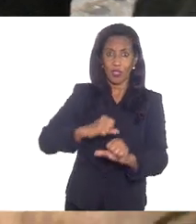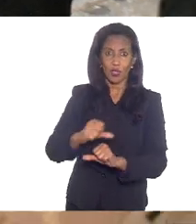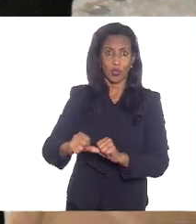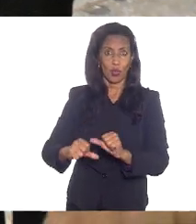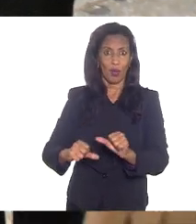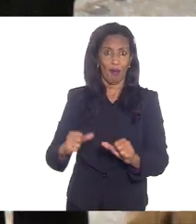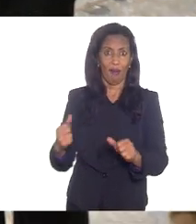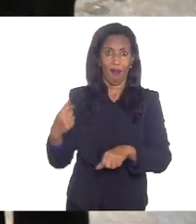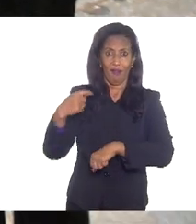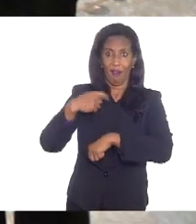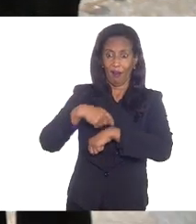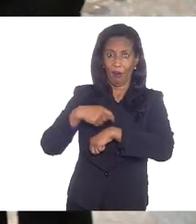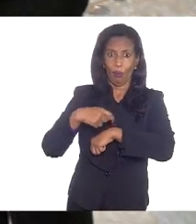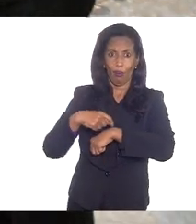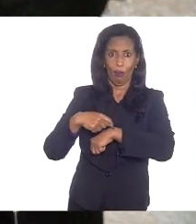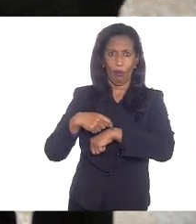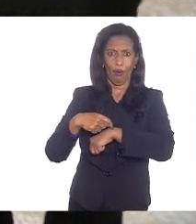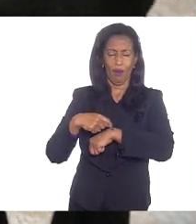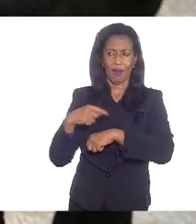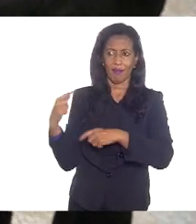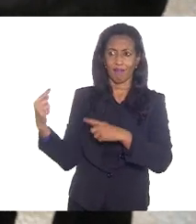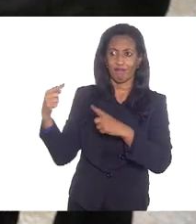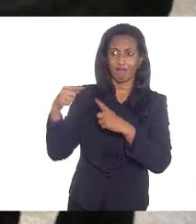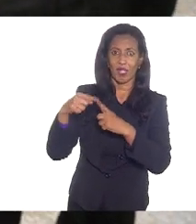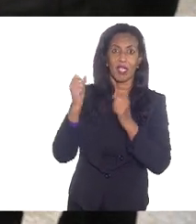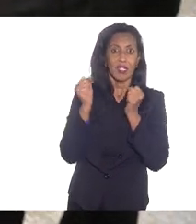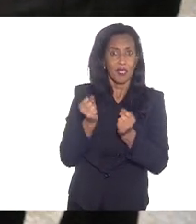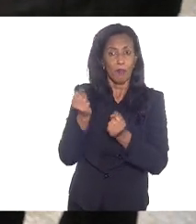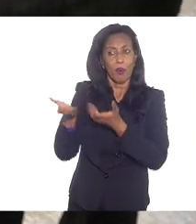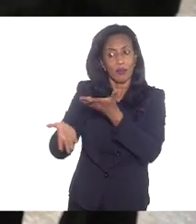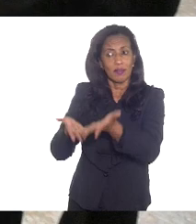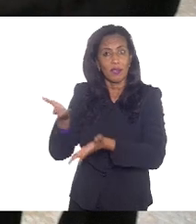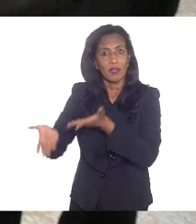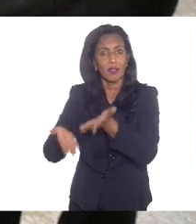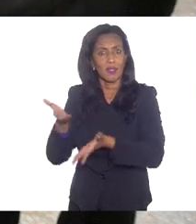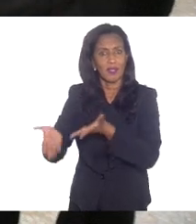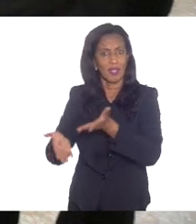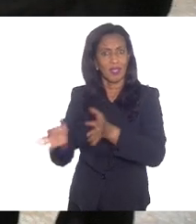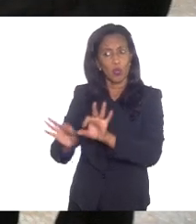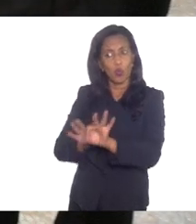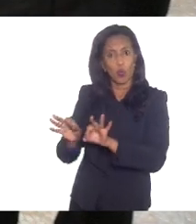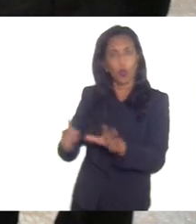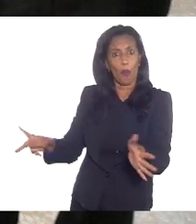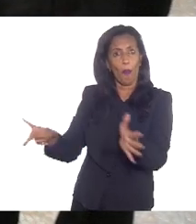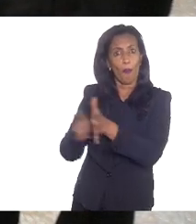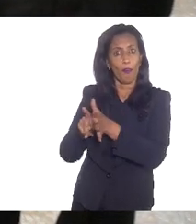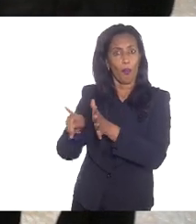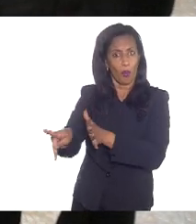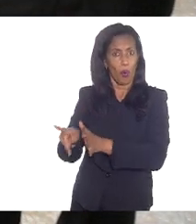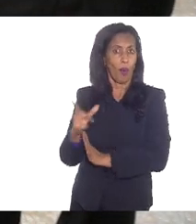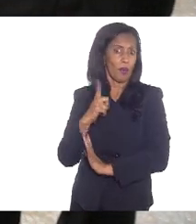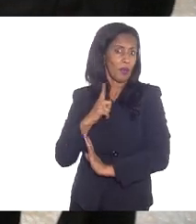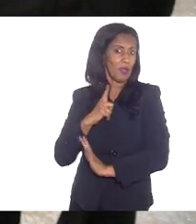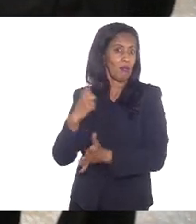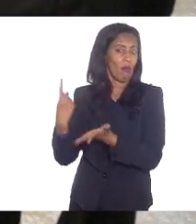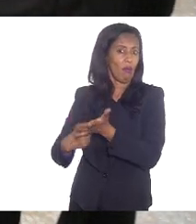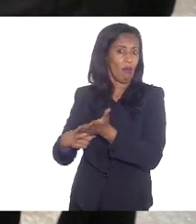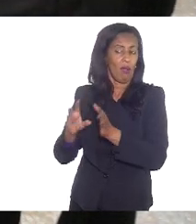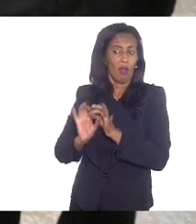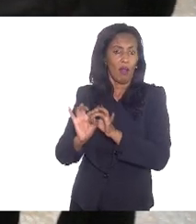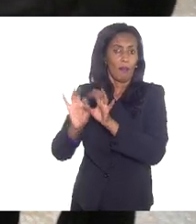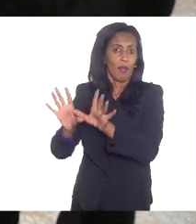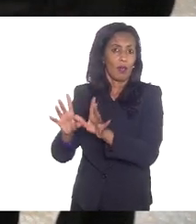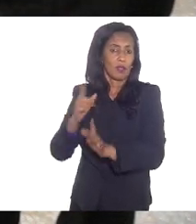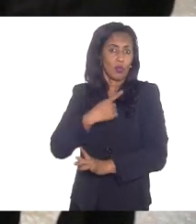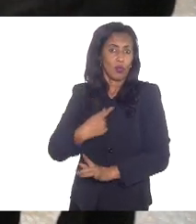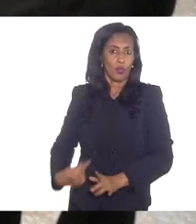projeto específico, uma questão que pode ser tratada num projeto específico, e tem o compromisso da liderança de governo de debatermos o